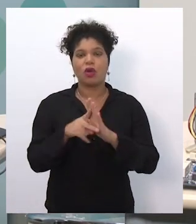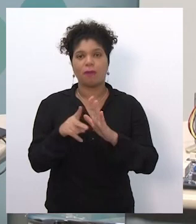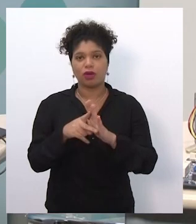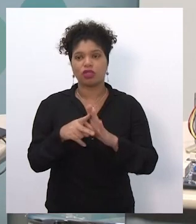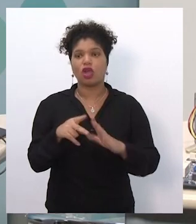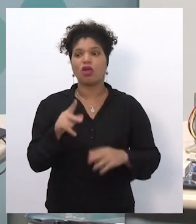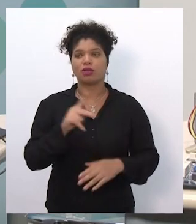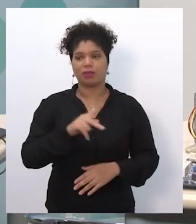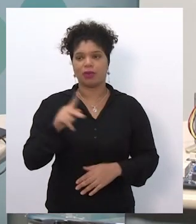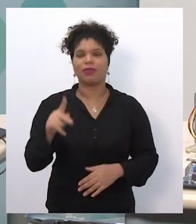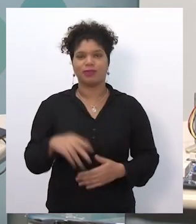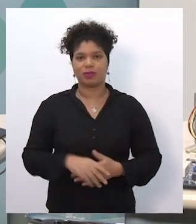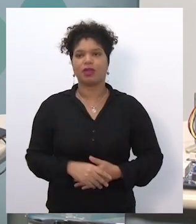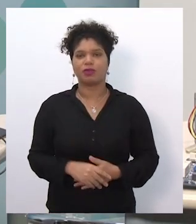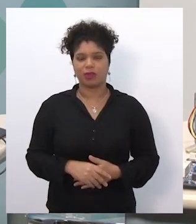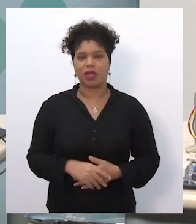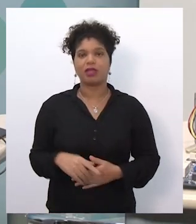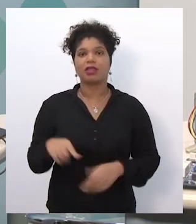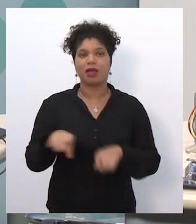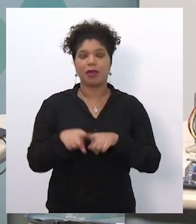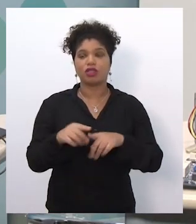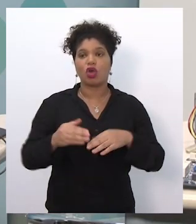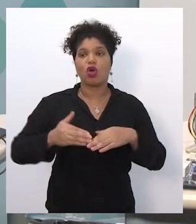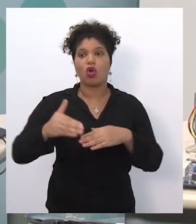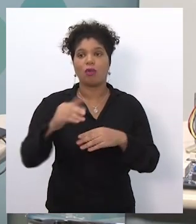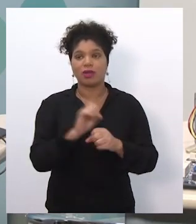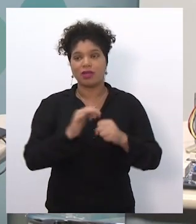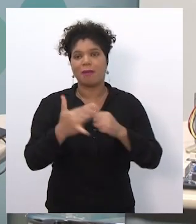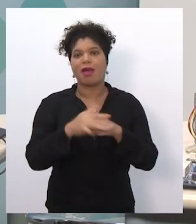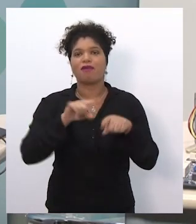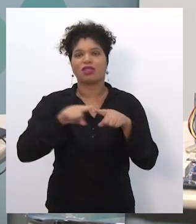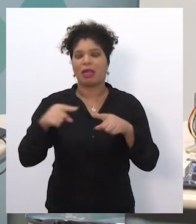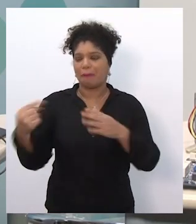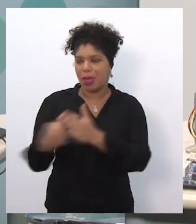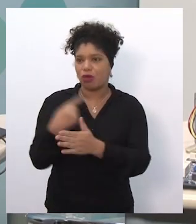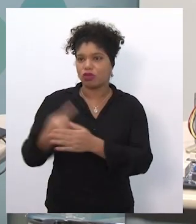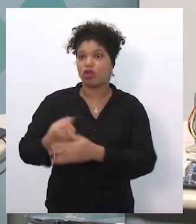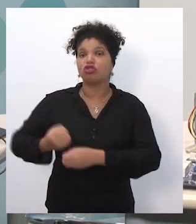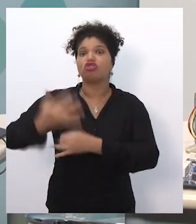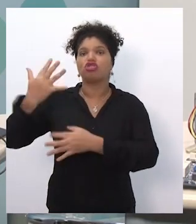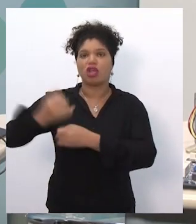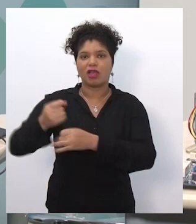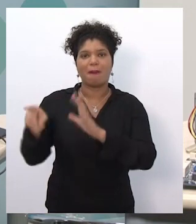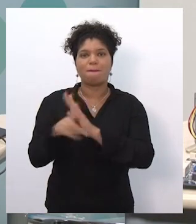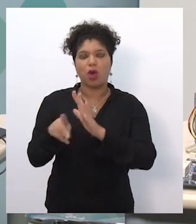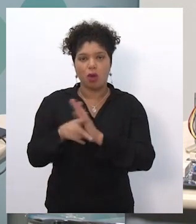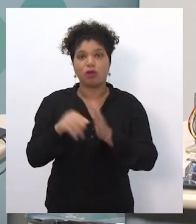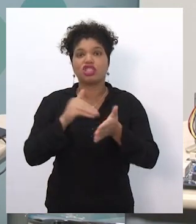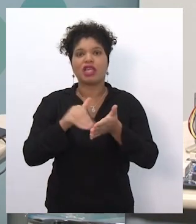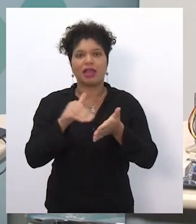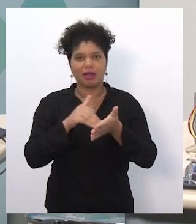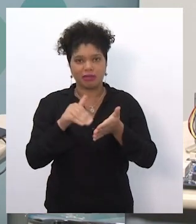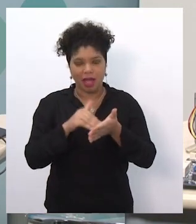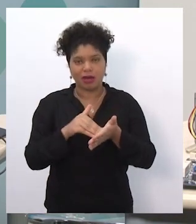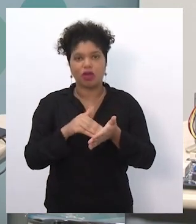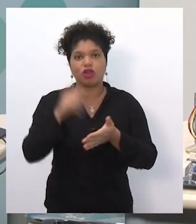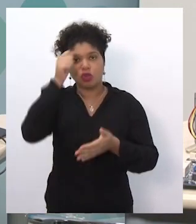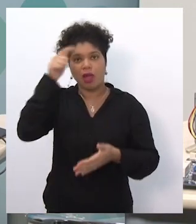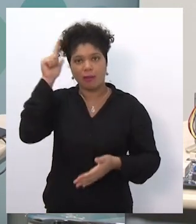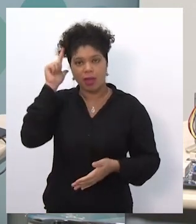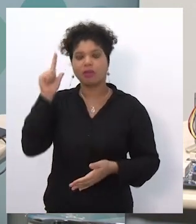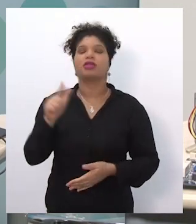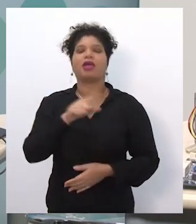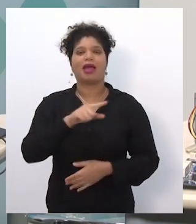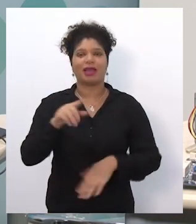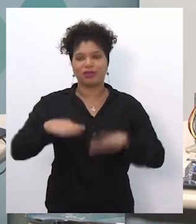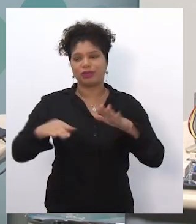professor, ou mesmo lá no começo da pandemia que vocês mandavam lá no chat do secretário, do Marcos, pedindo, olha, informem